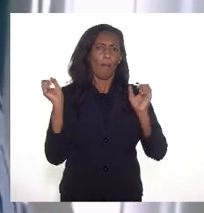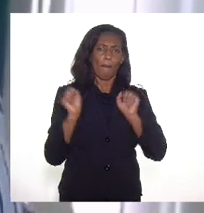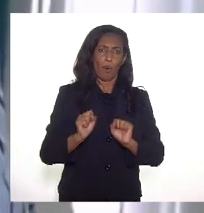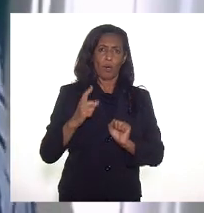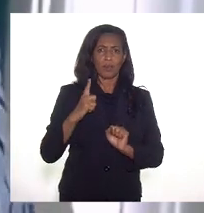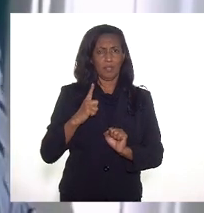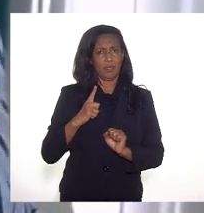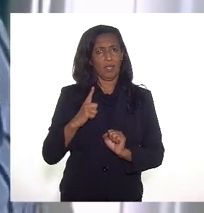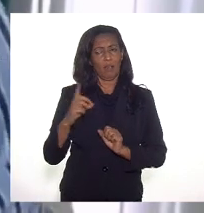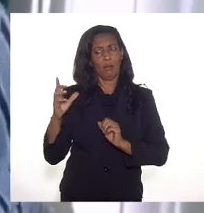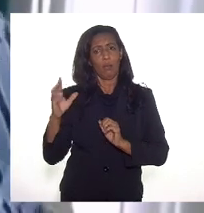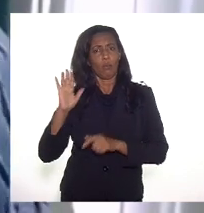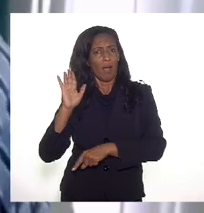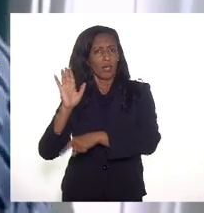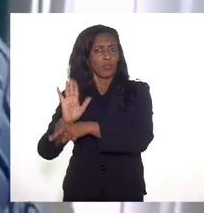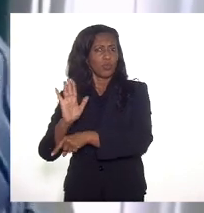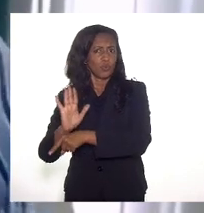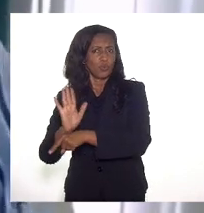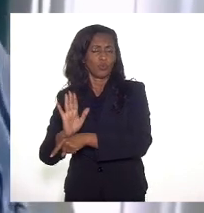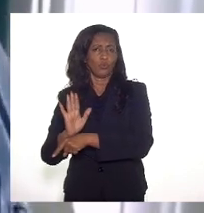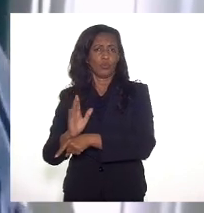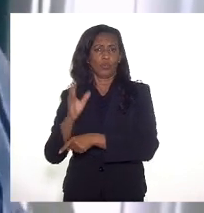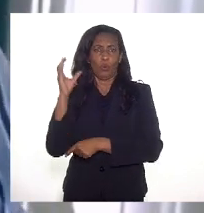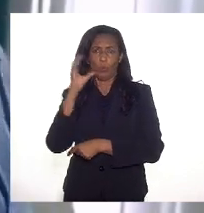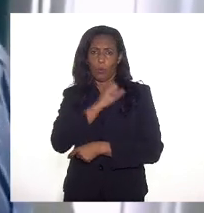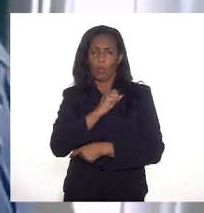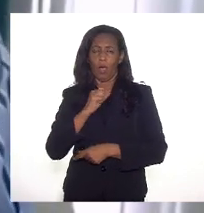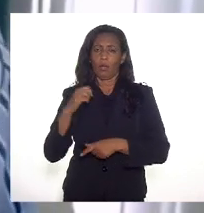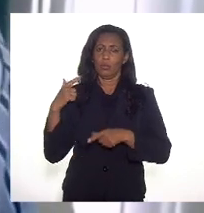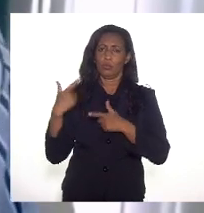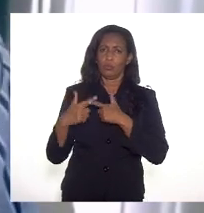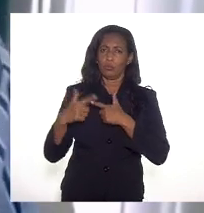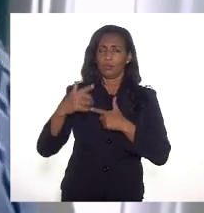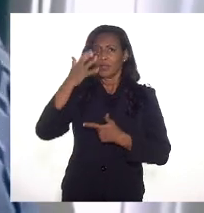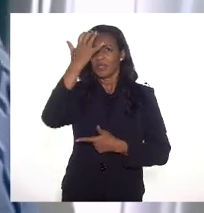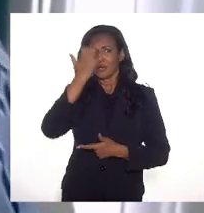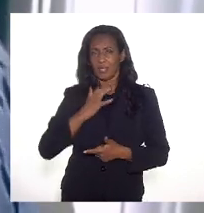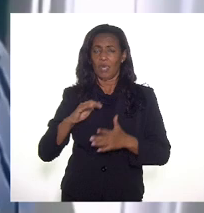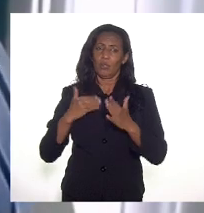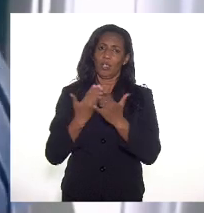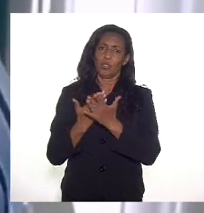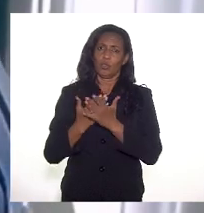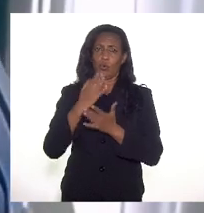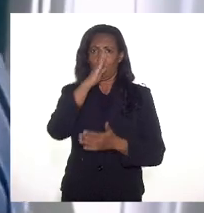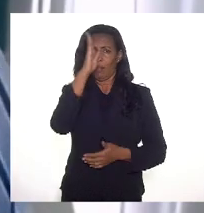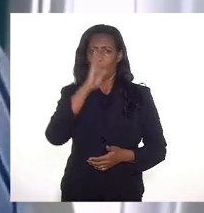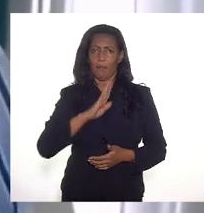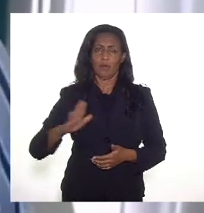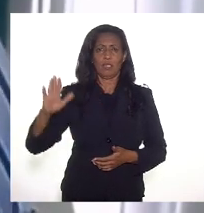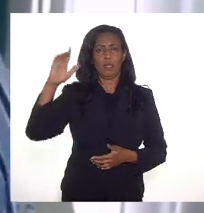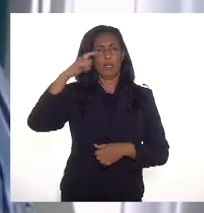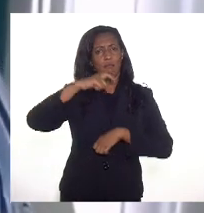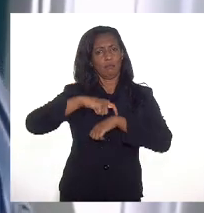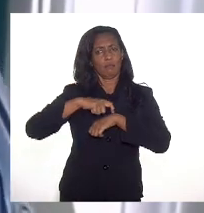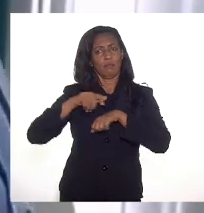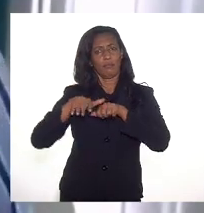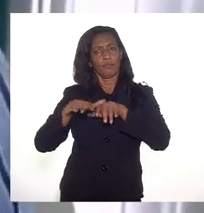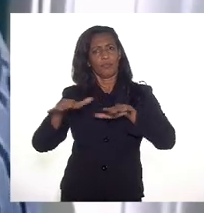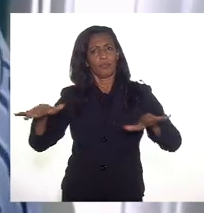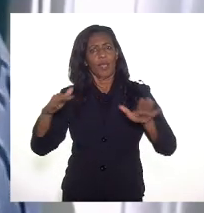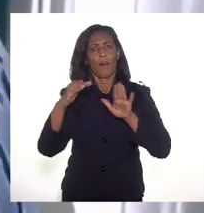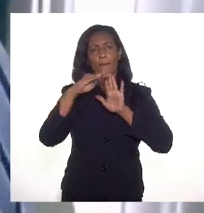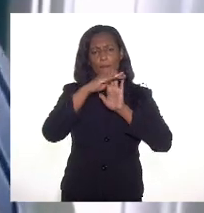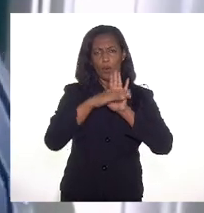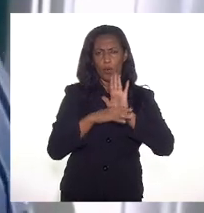boa alternativa mitigatória aos graves problemas que enfrenta a escola brasileira no contexto da pandemia, problemas esses que, na